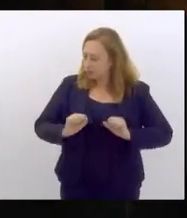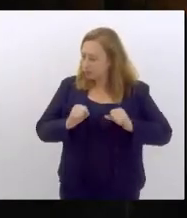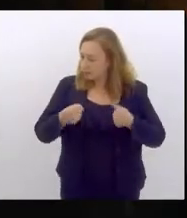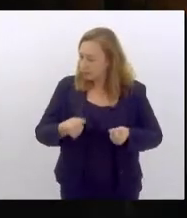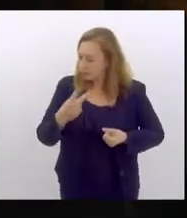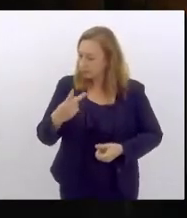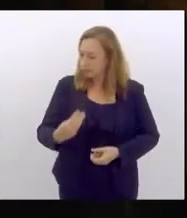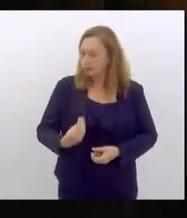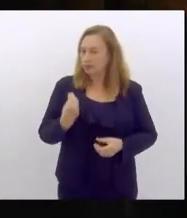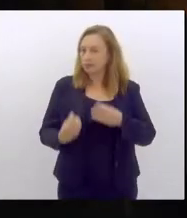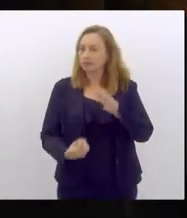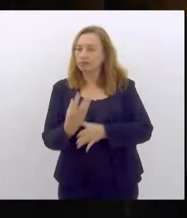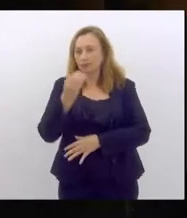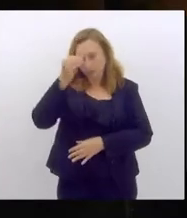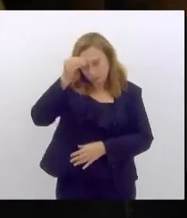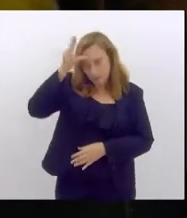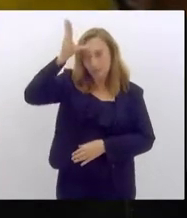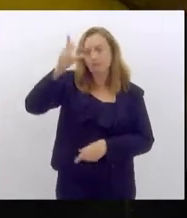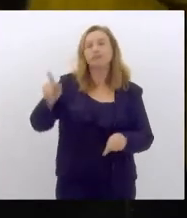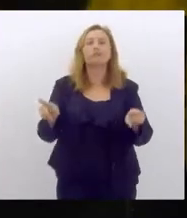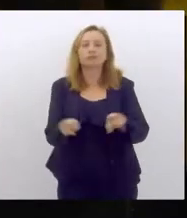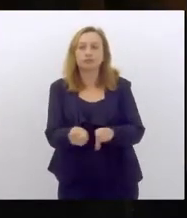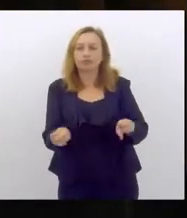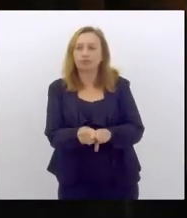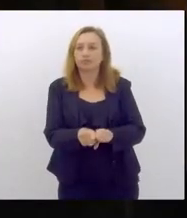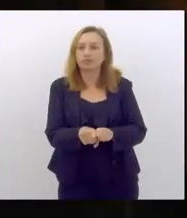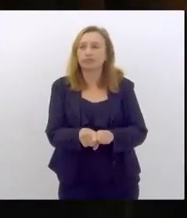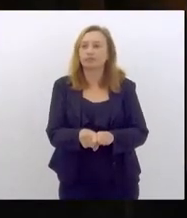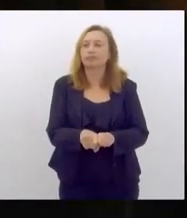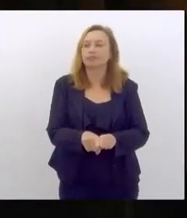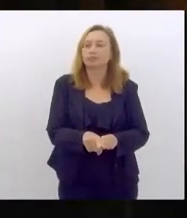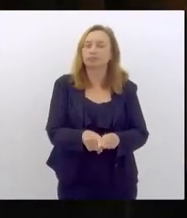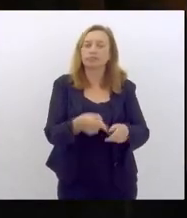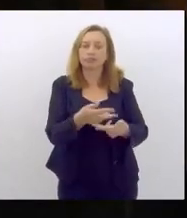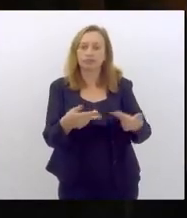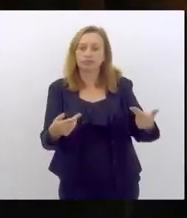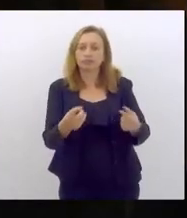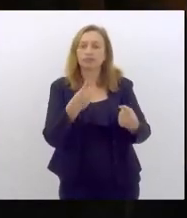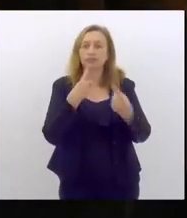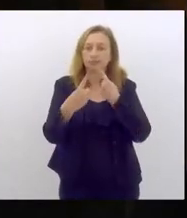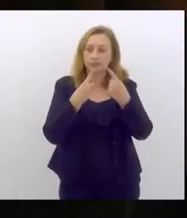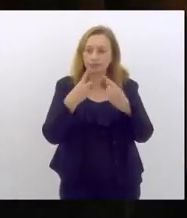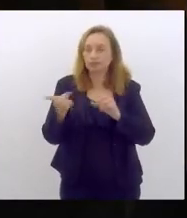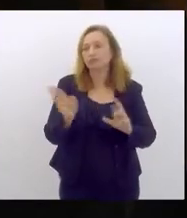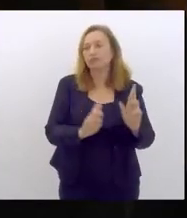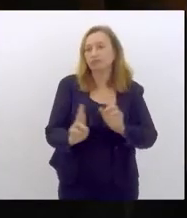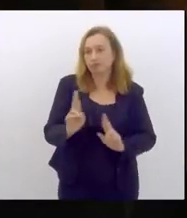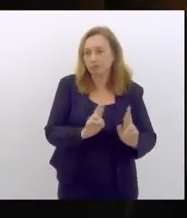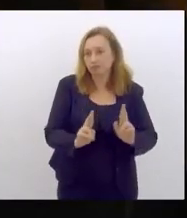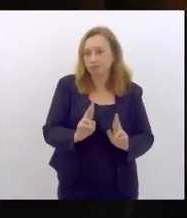só à produção do conhecimento, mas também de trazer vários debates com relação